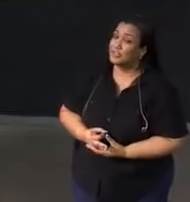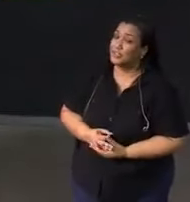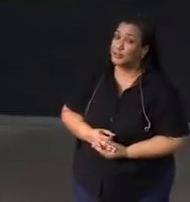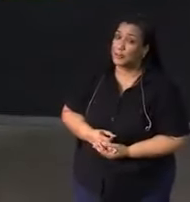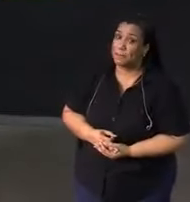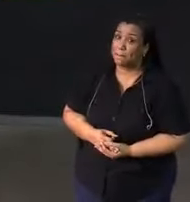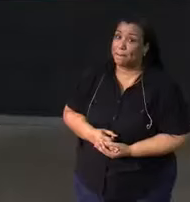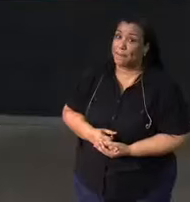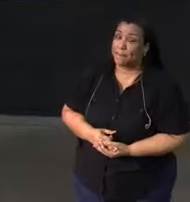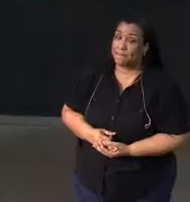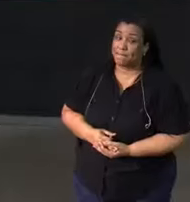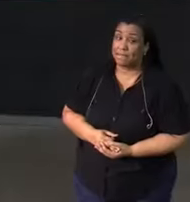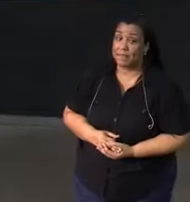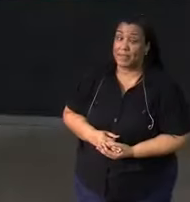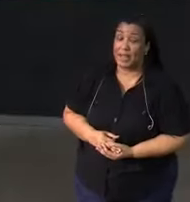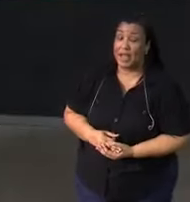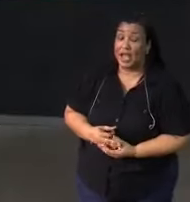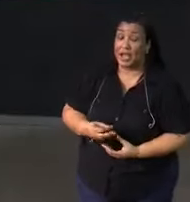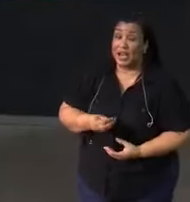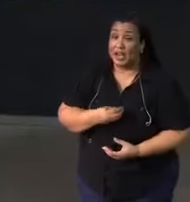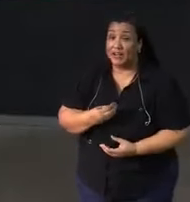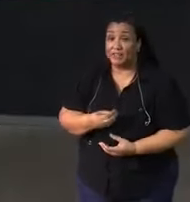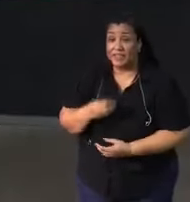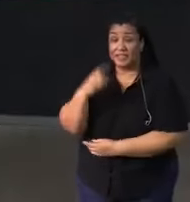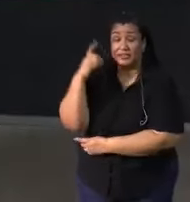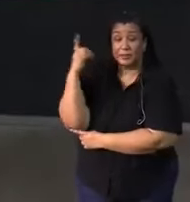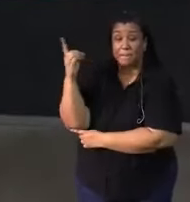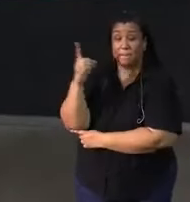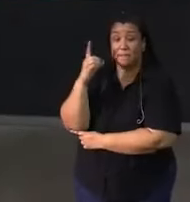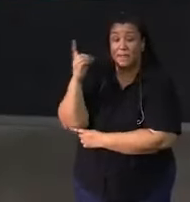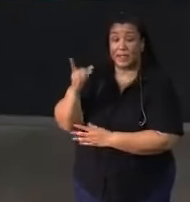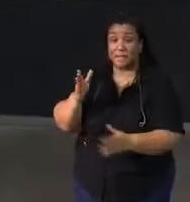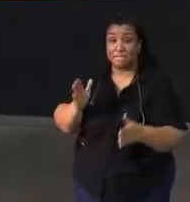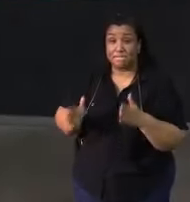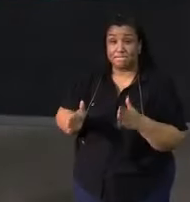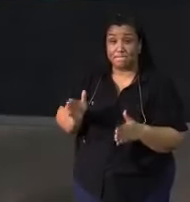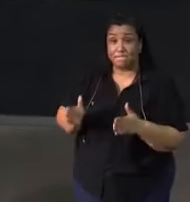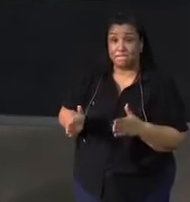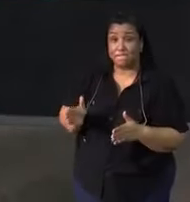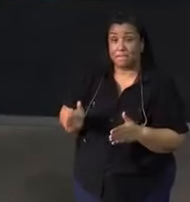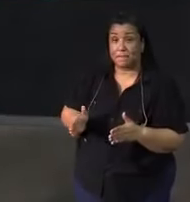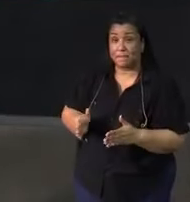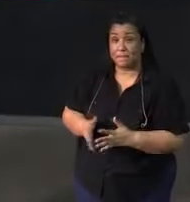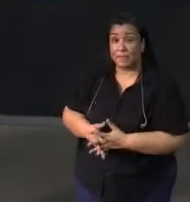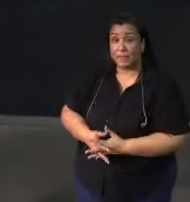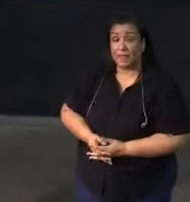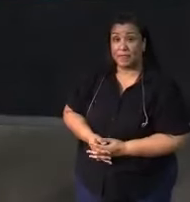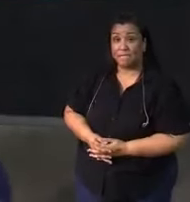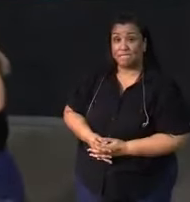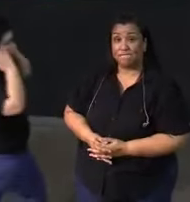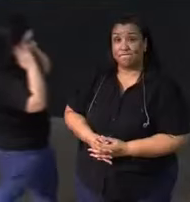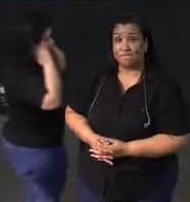Sabe que tem um momento na vida de Davi, irmãos, é muito engraçado esse momento. Acho que é com Doeg, não me lembro.